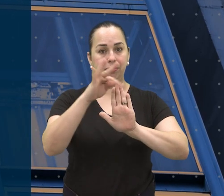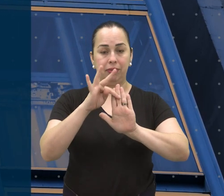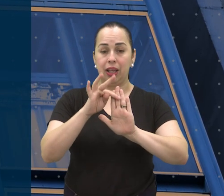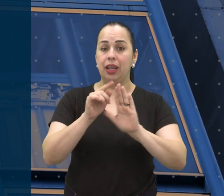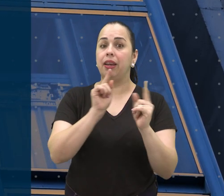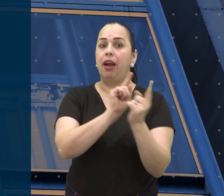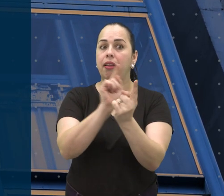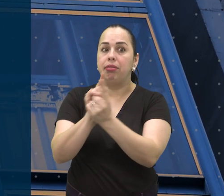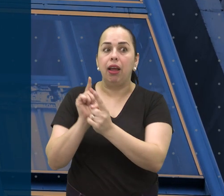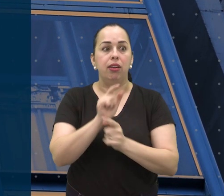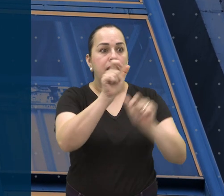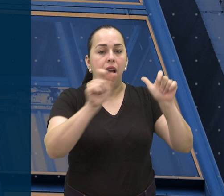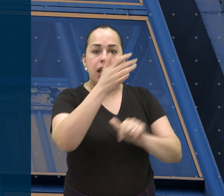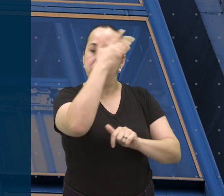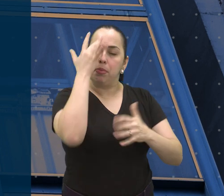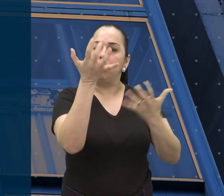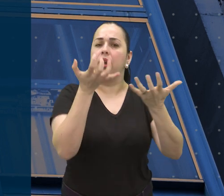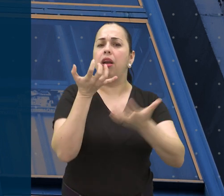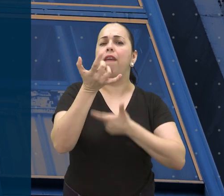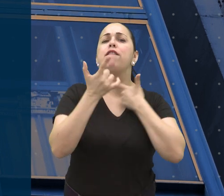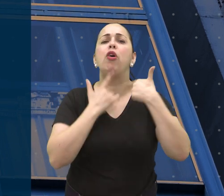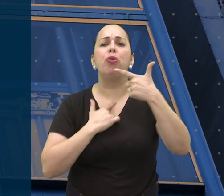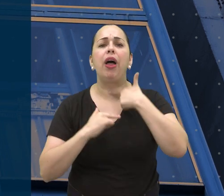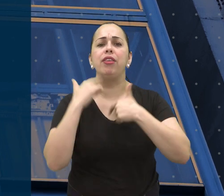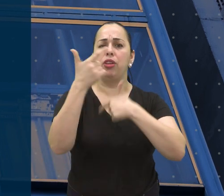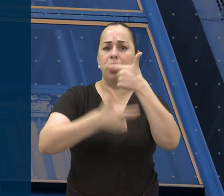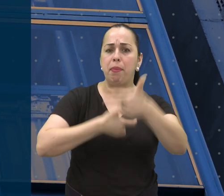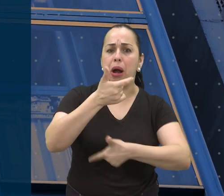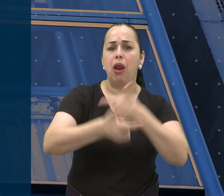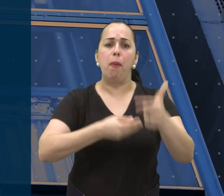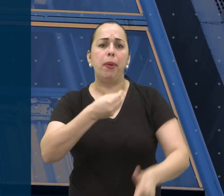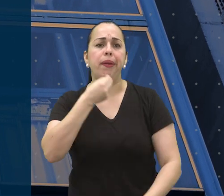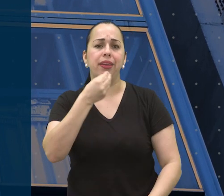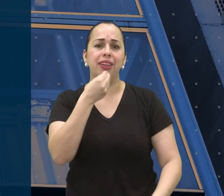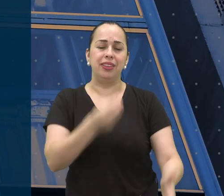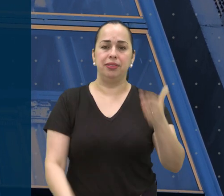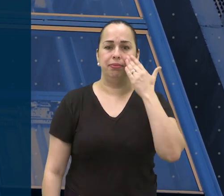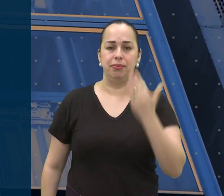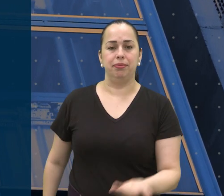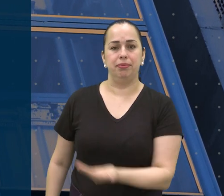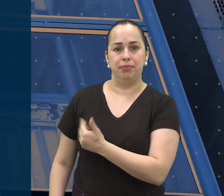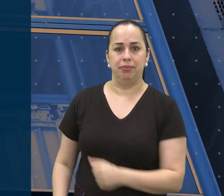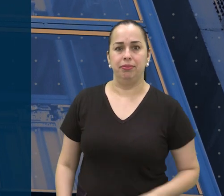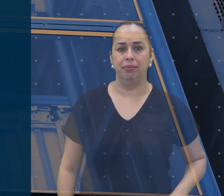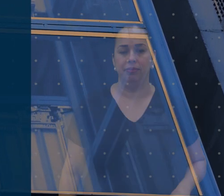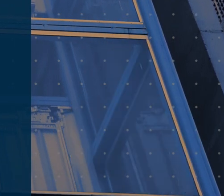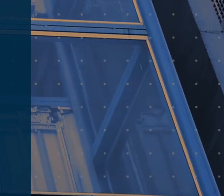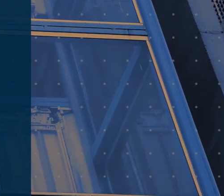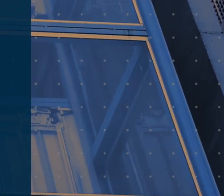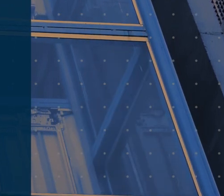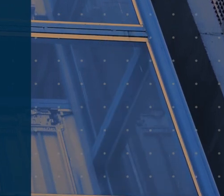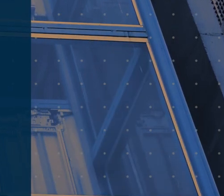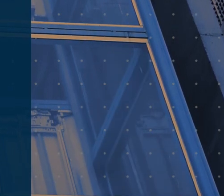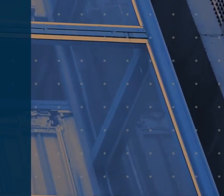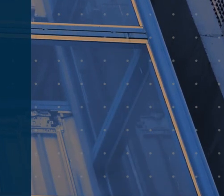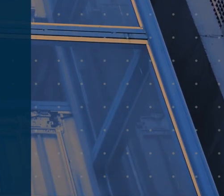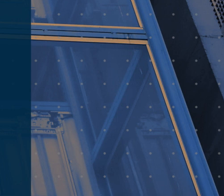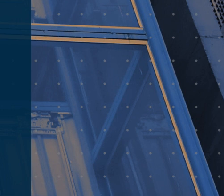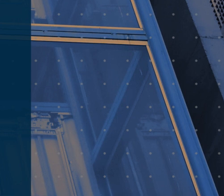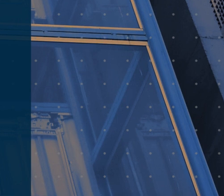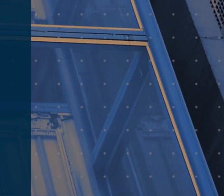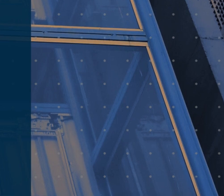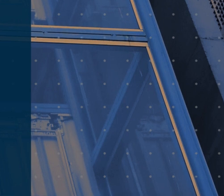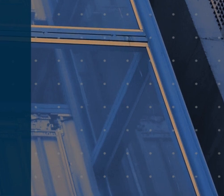O PAT, Posto de Atendimento ao Trabalhador de São José dos Campos, tem oportunidades de emprego para